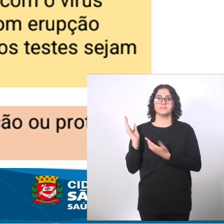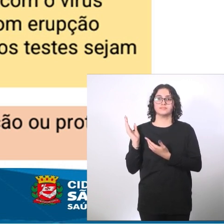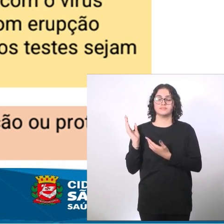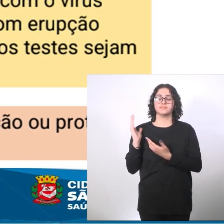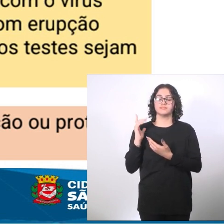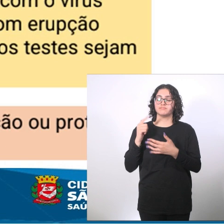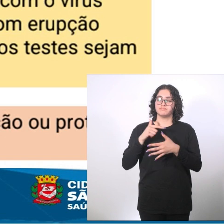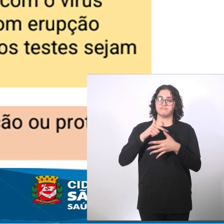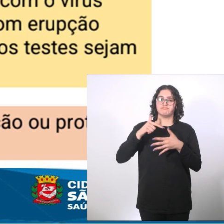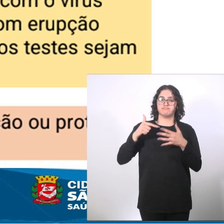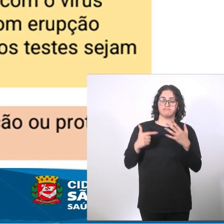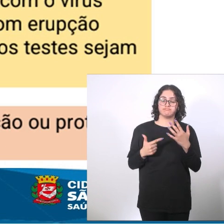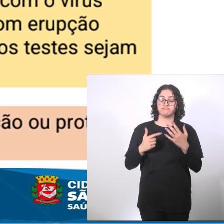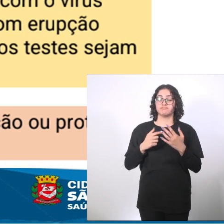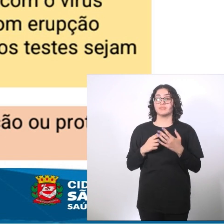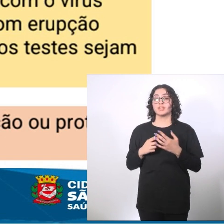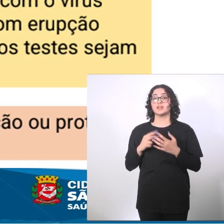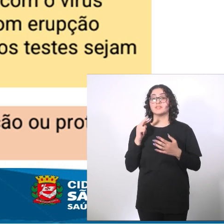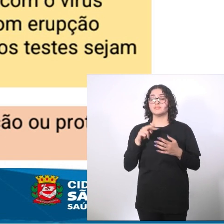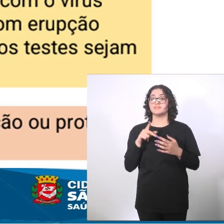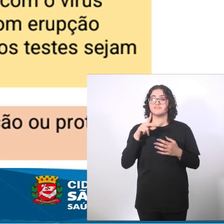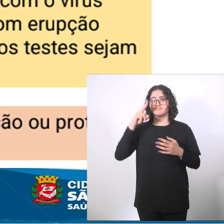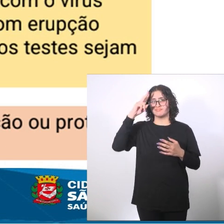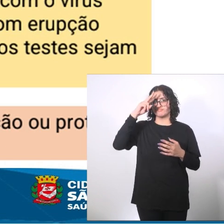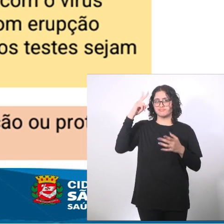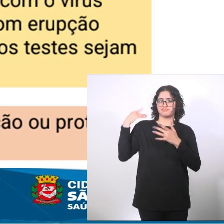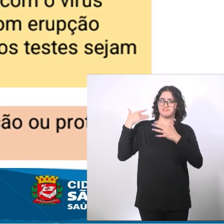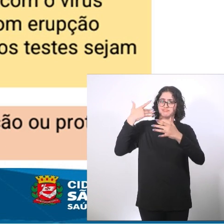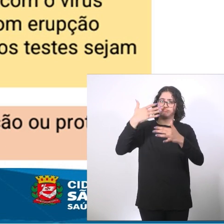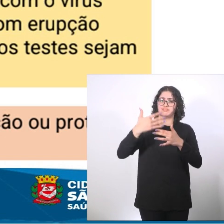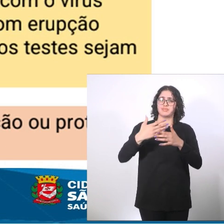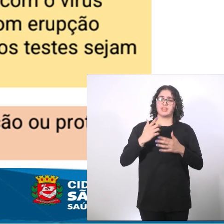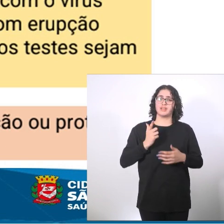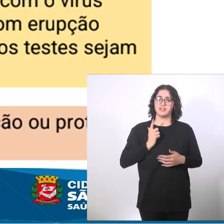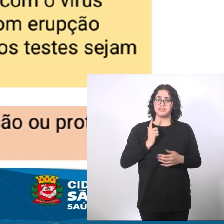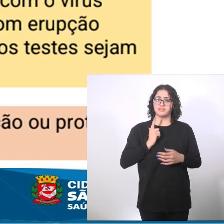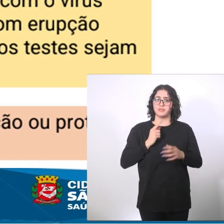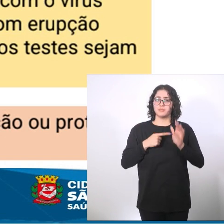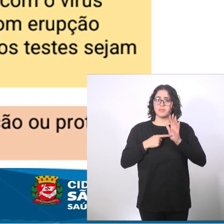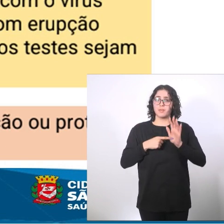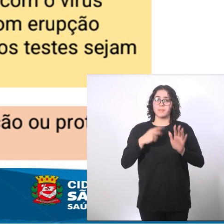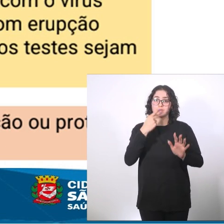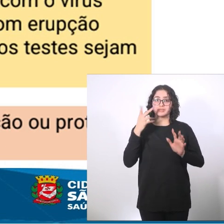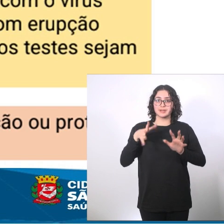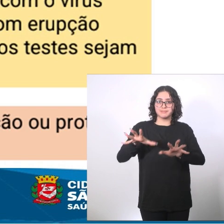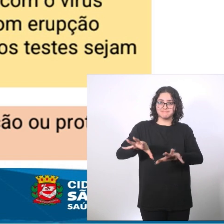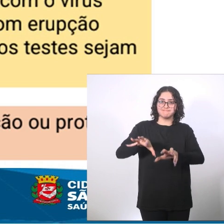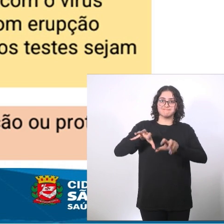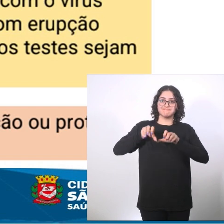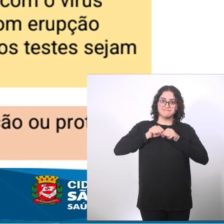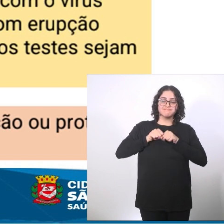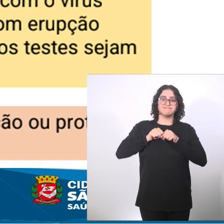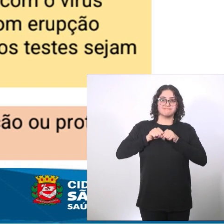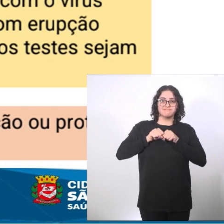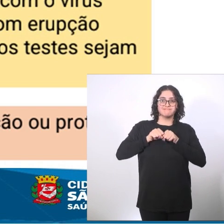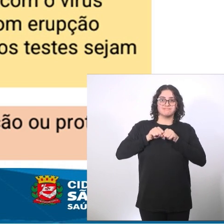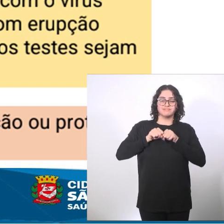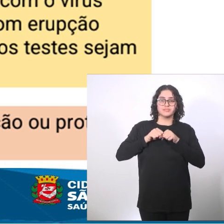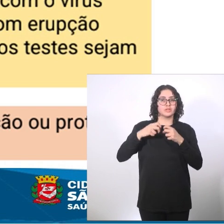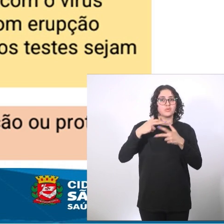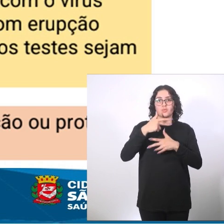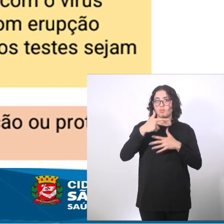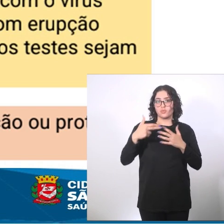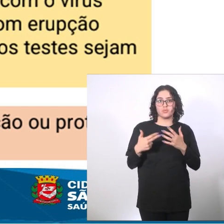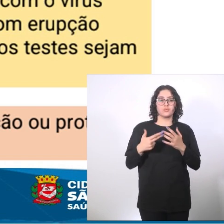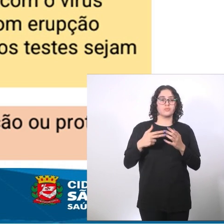vesicular. Historicamente, relatos esporádicos de pacientes co-infectados com o vírus monkeypox e outros